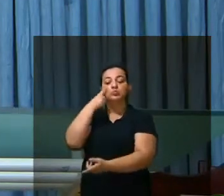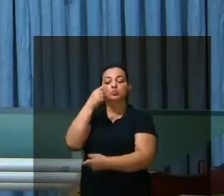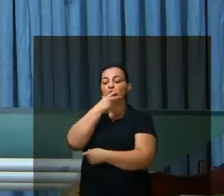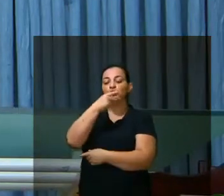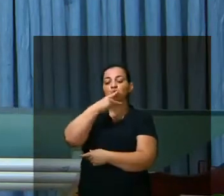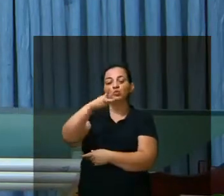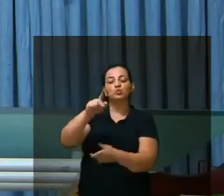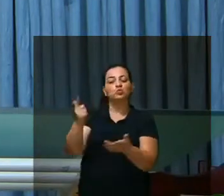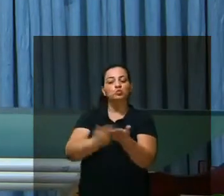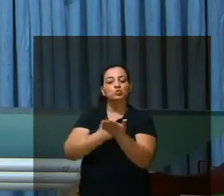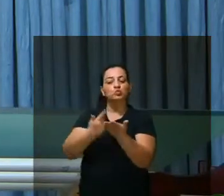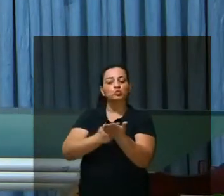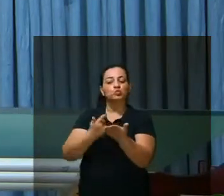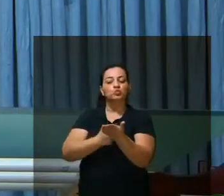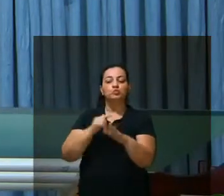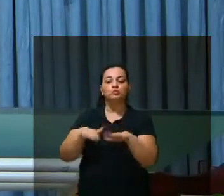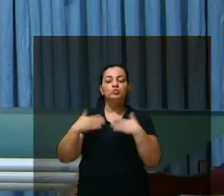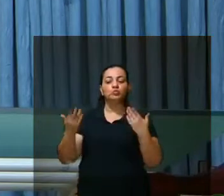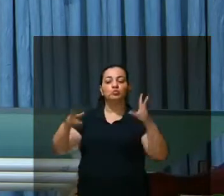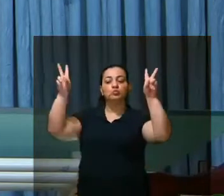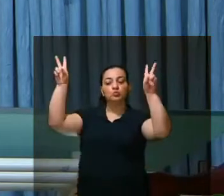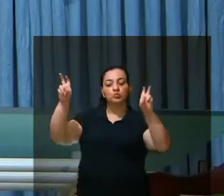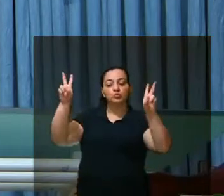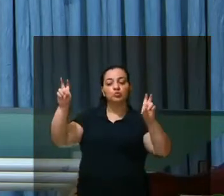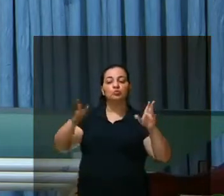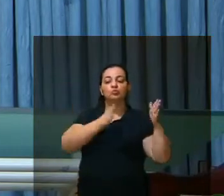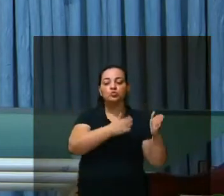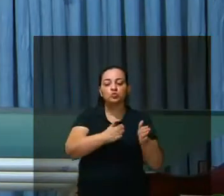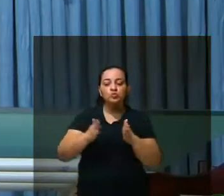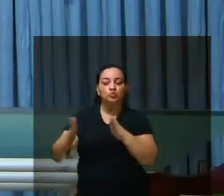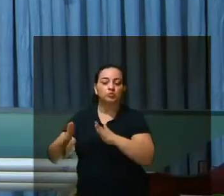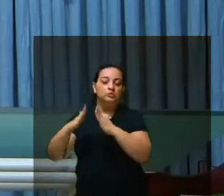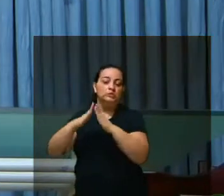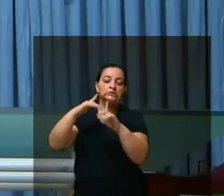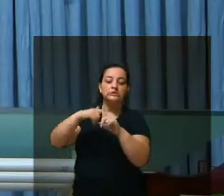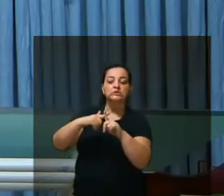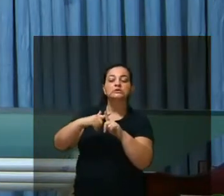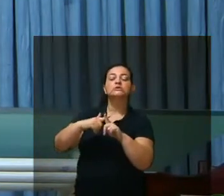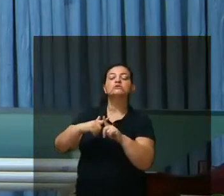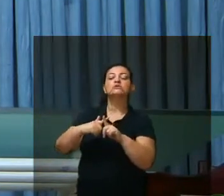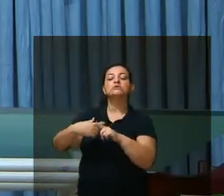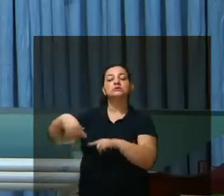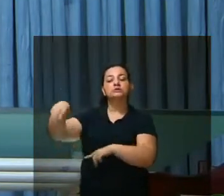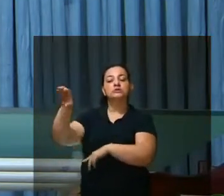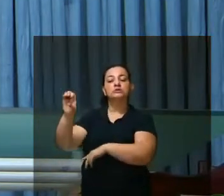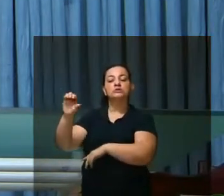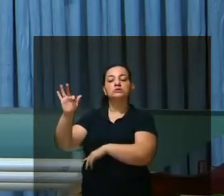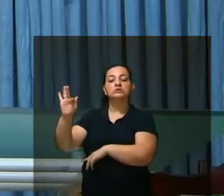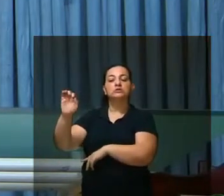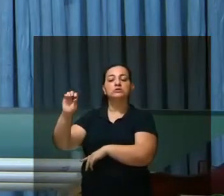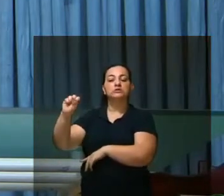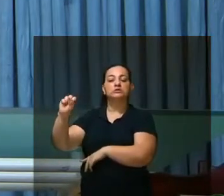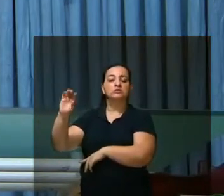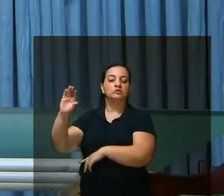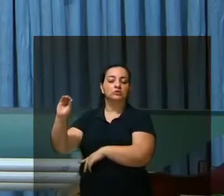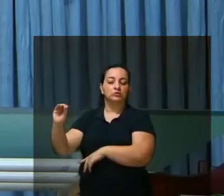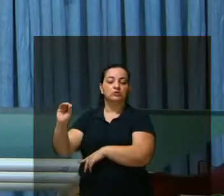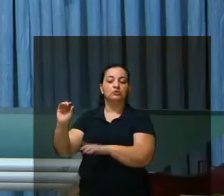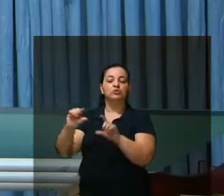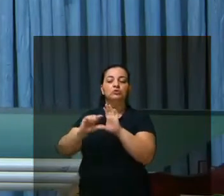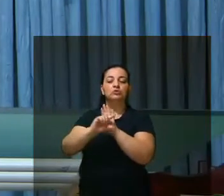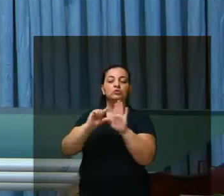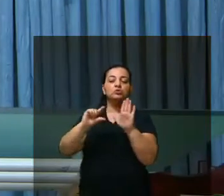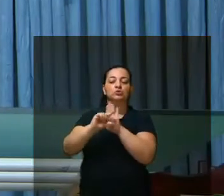profeta aqui na mensagem uma das eras da igreja a era da igreja de é fiz o parágrafo